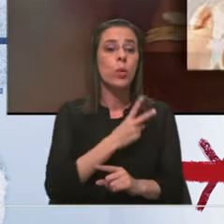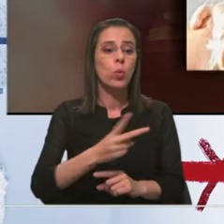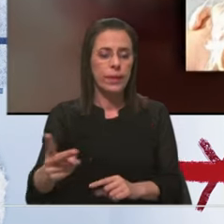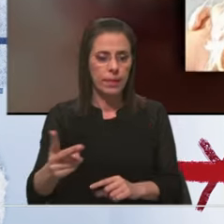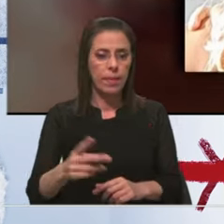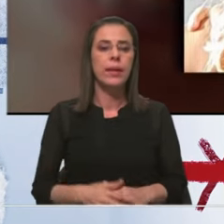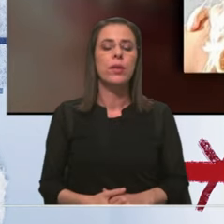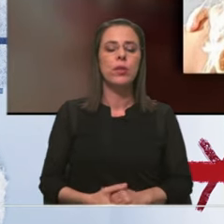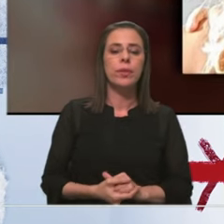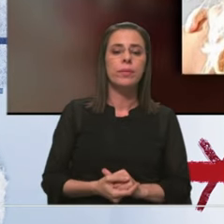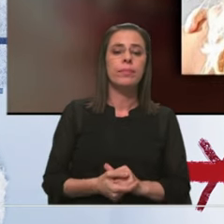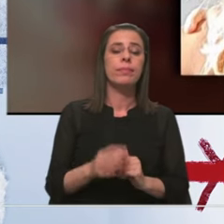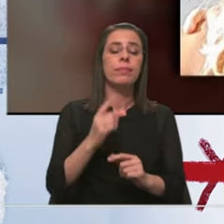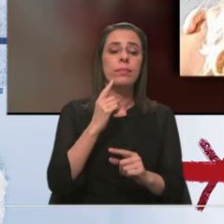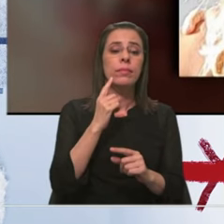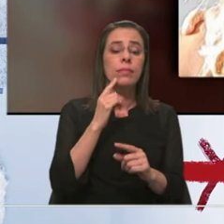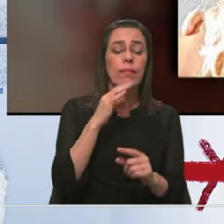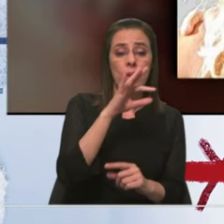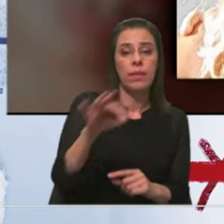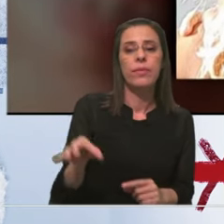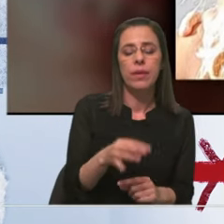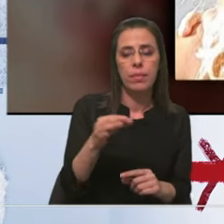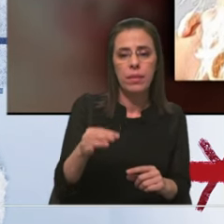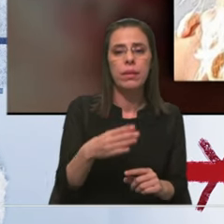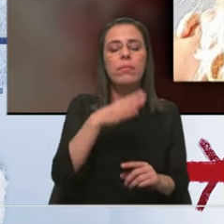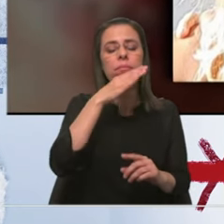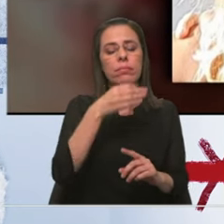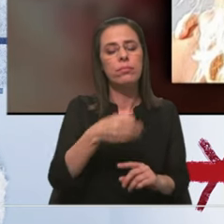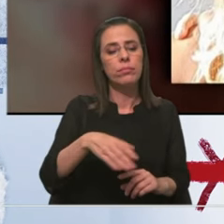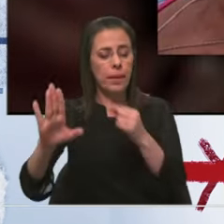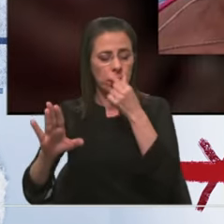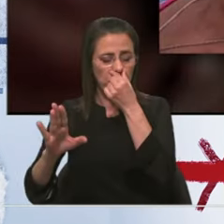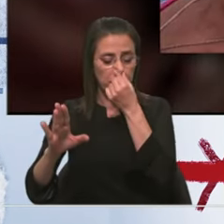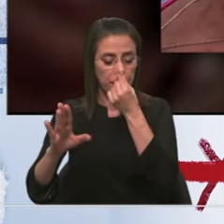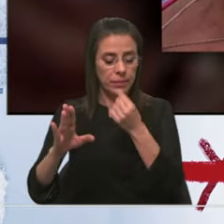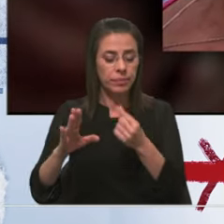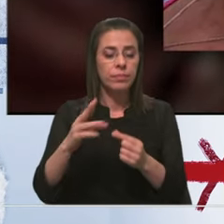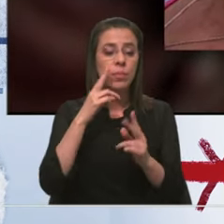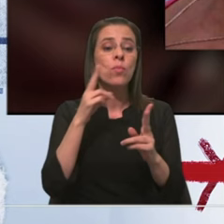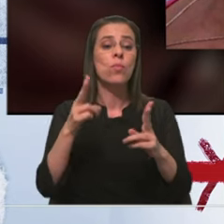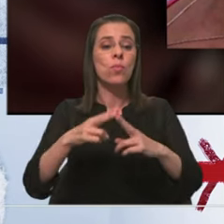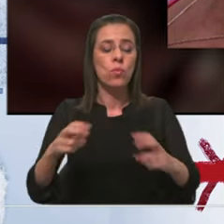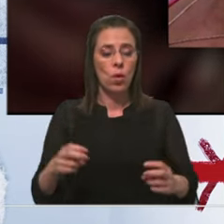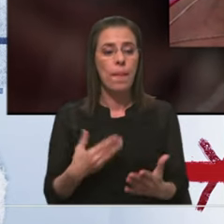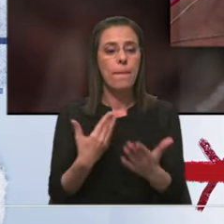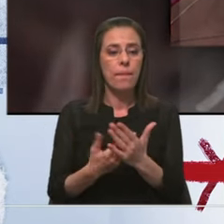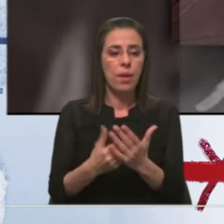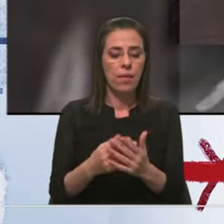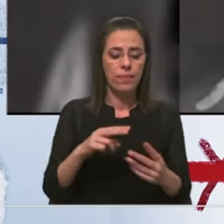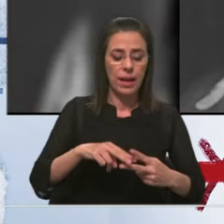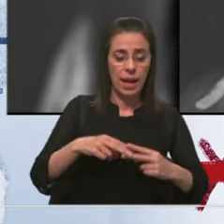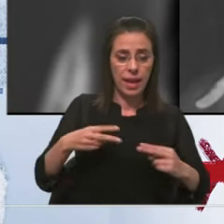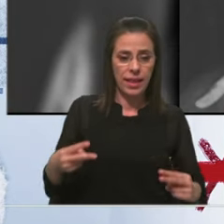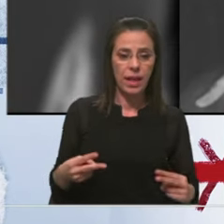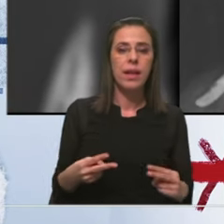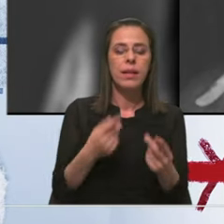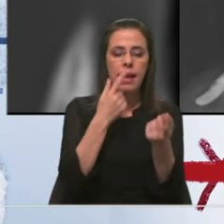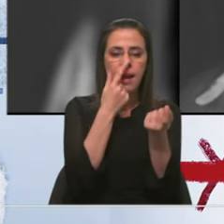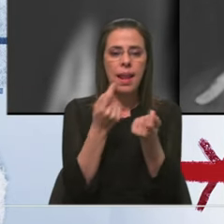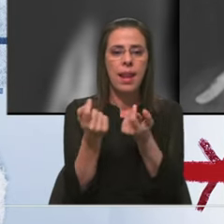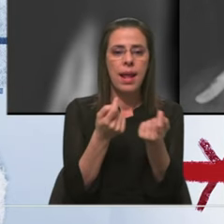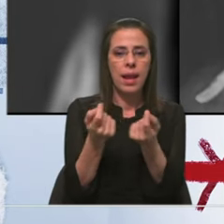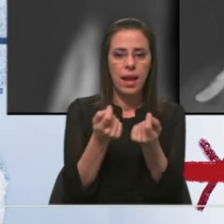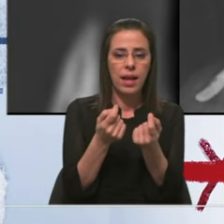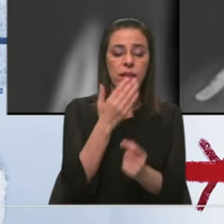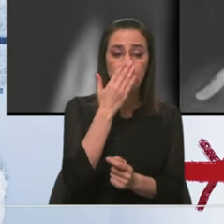semanas e de acordo com a família a polícia judiciária detetou então vestígios de ADN semelhantes